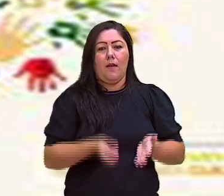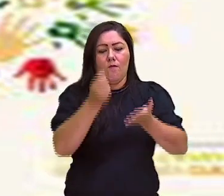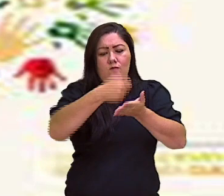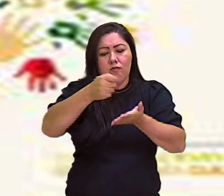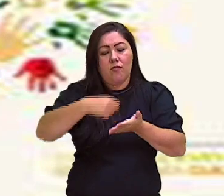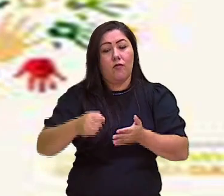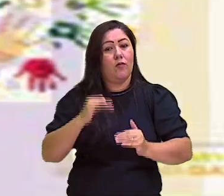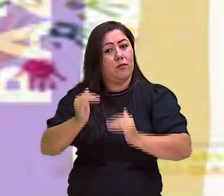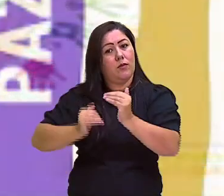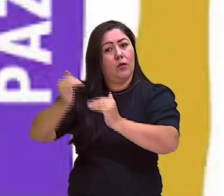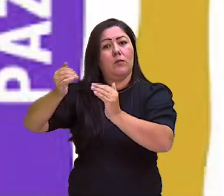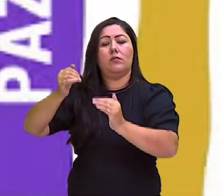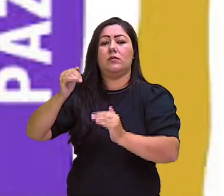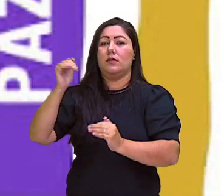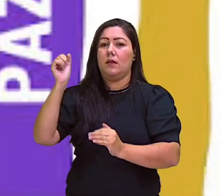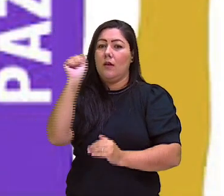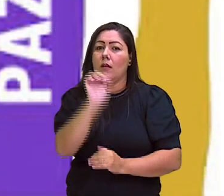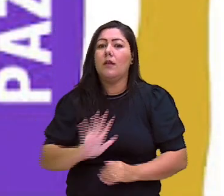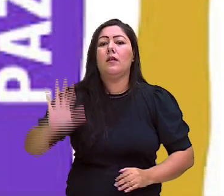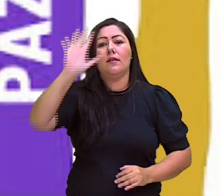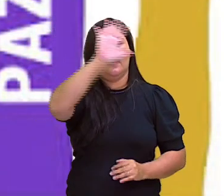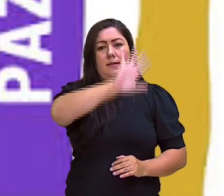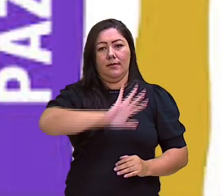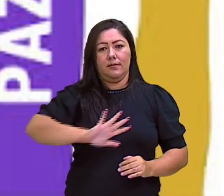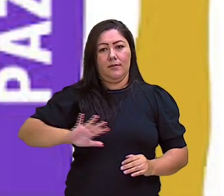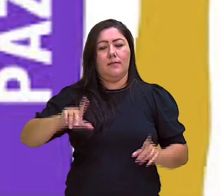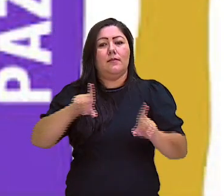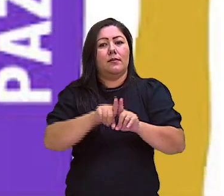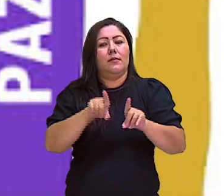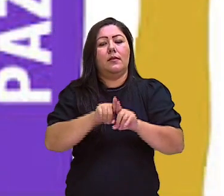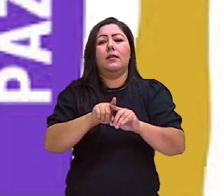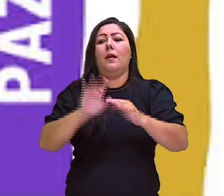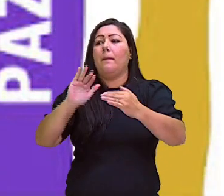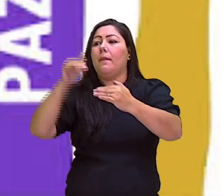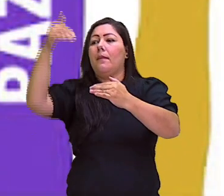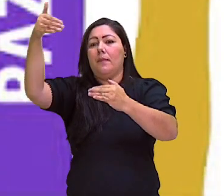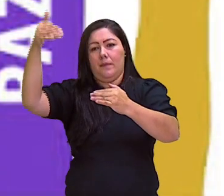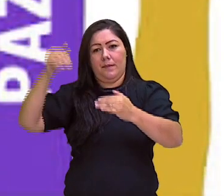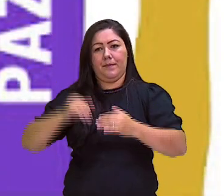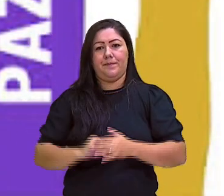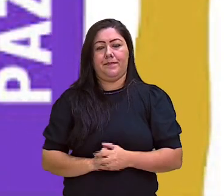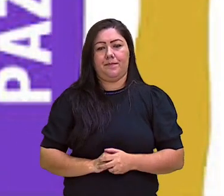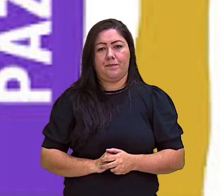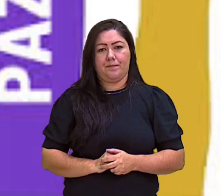de caráter nacional e internacional.